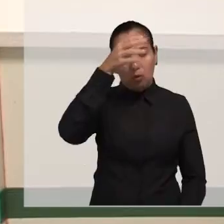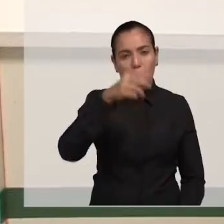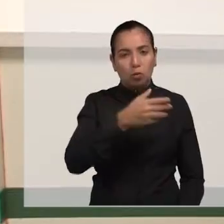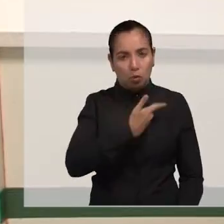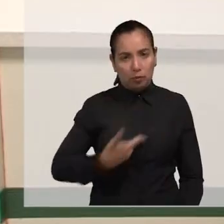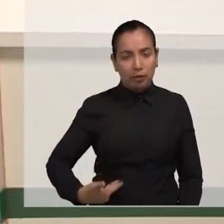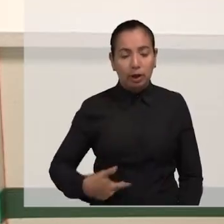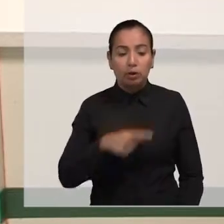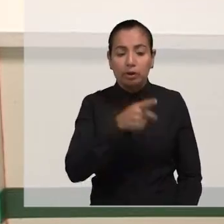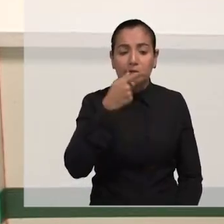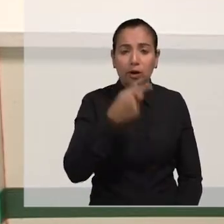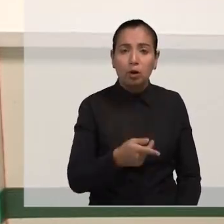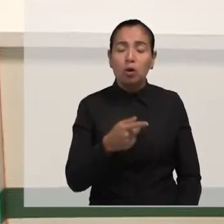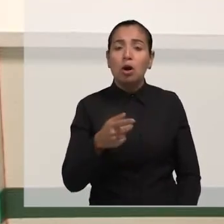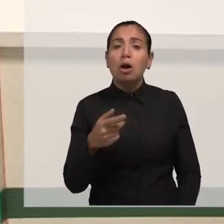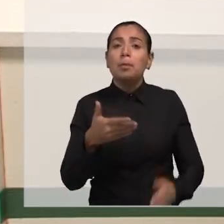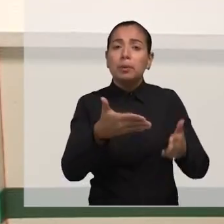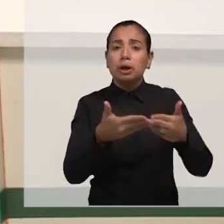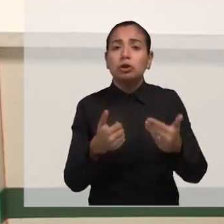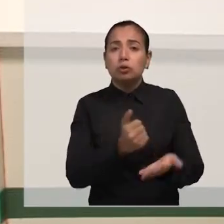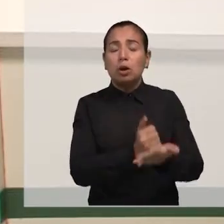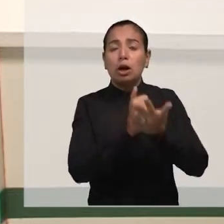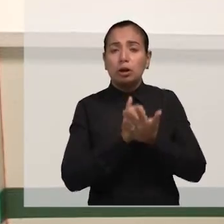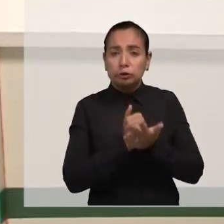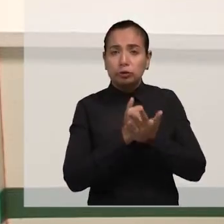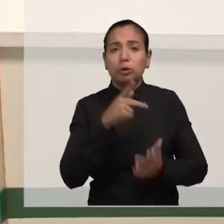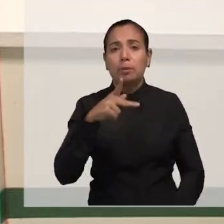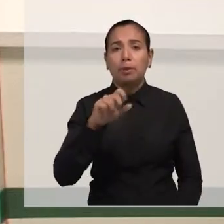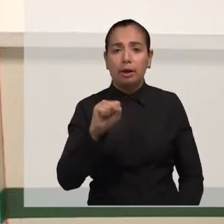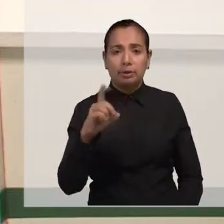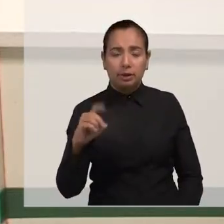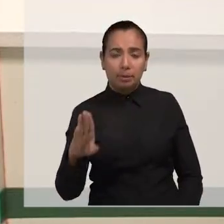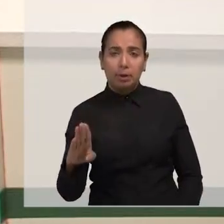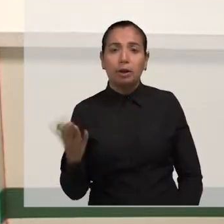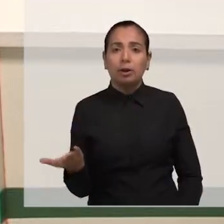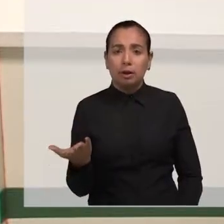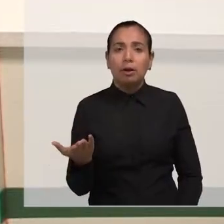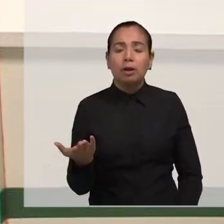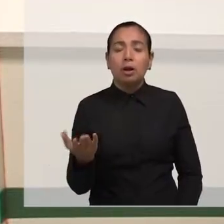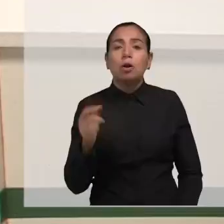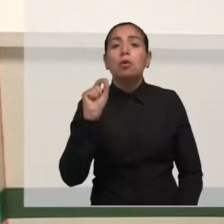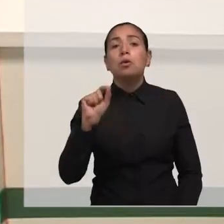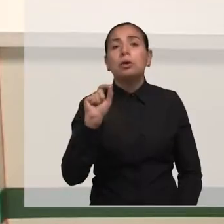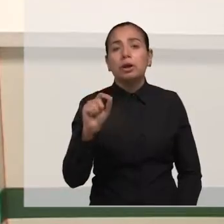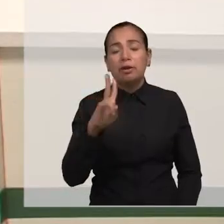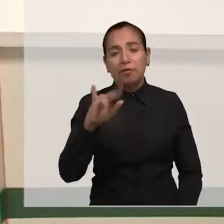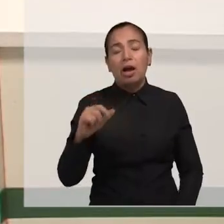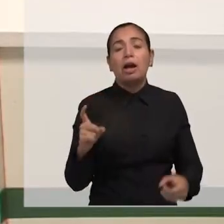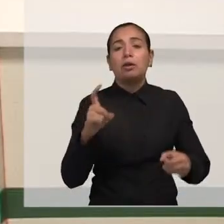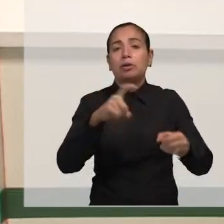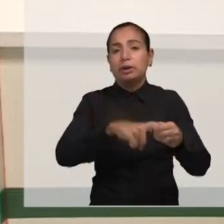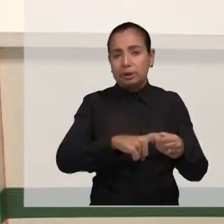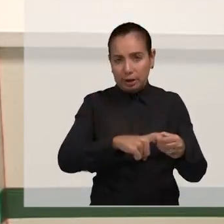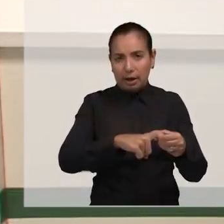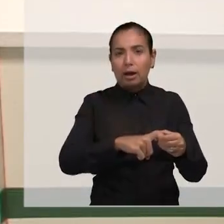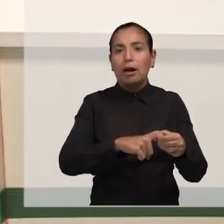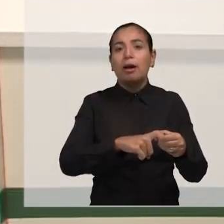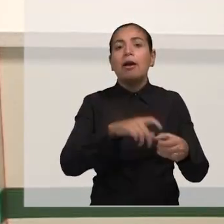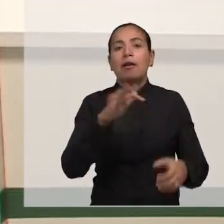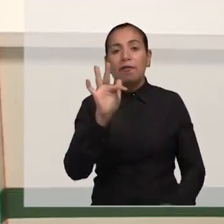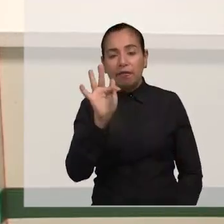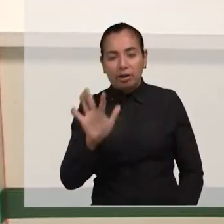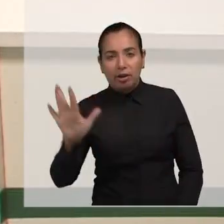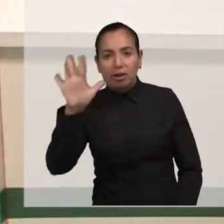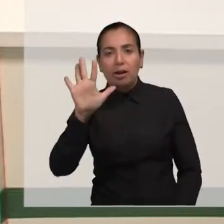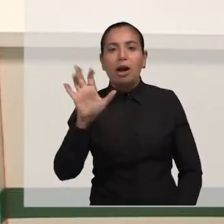pessoas que eu conversei lá no grupo, também no Grupo Cidade, conversei com o Vitor Valim. Me desculpa que eu também não citei, mas que foi outro também que foi para o PROS. E me deu a informação, o Vitor